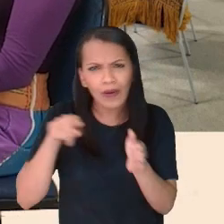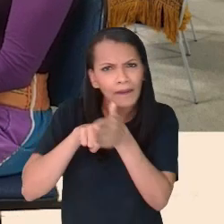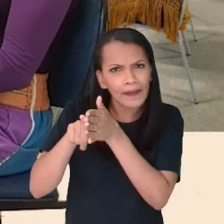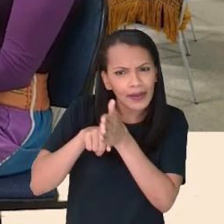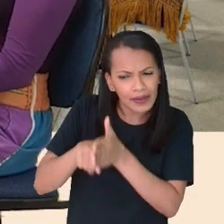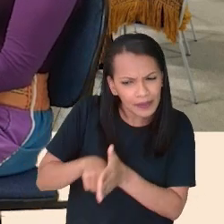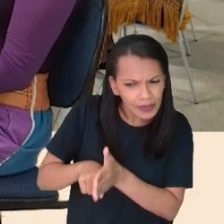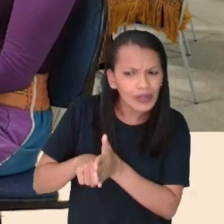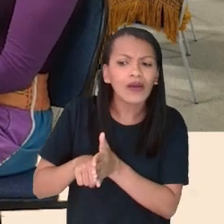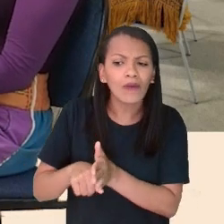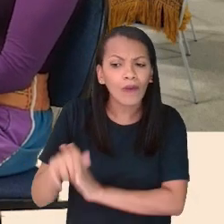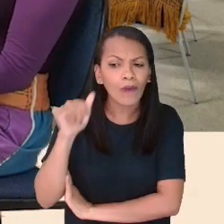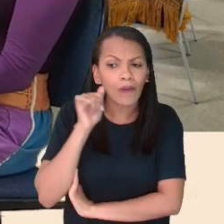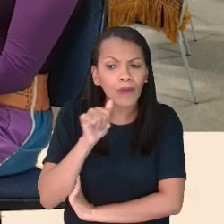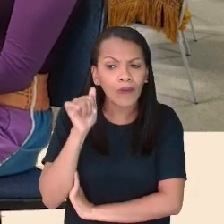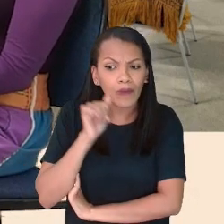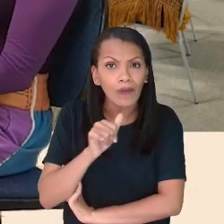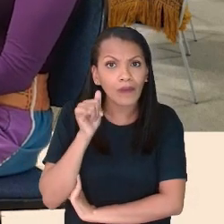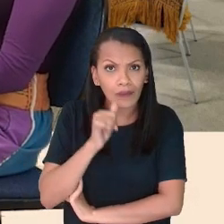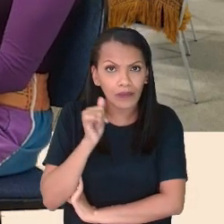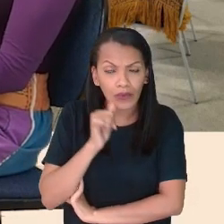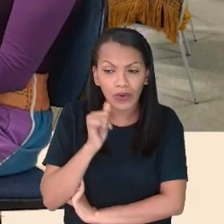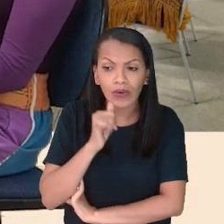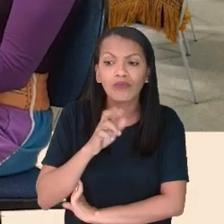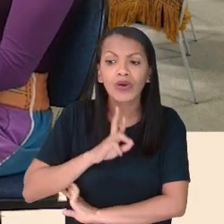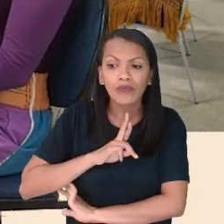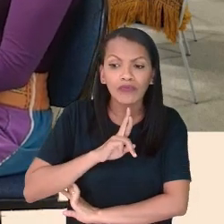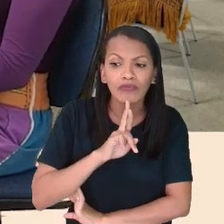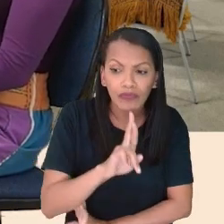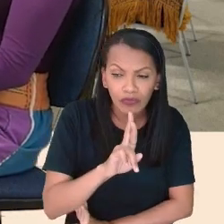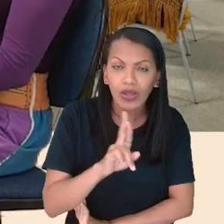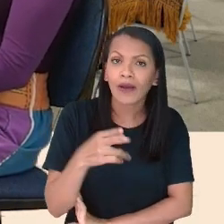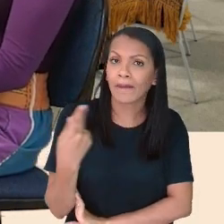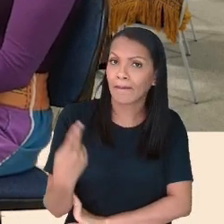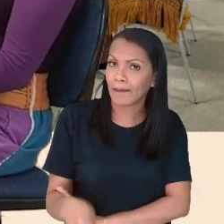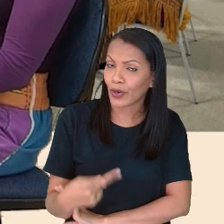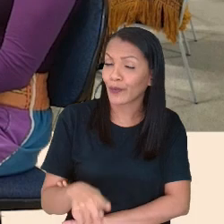vou pesquisar uma mulher que traga uma representação. Porque